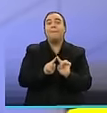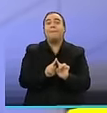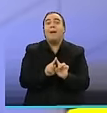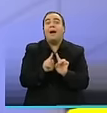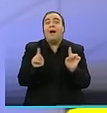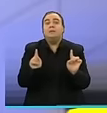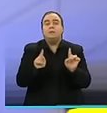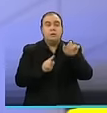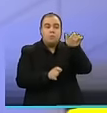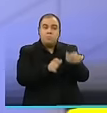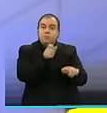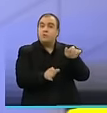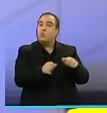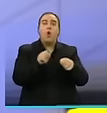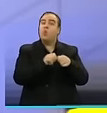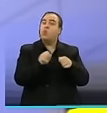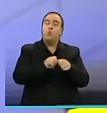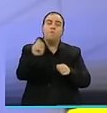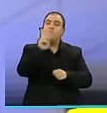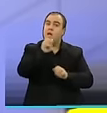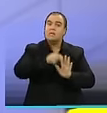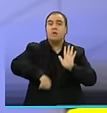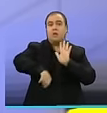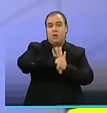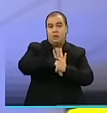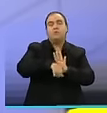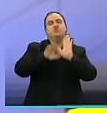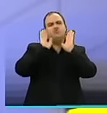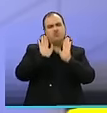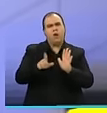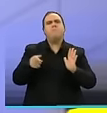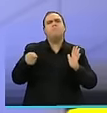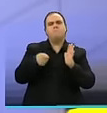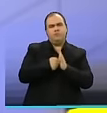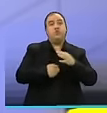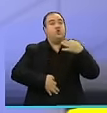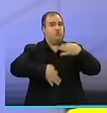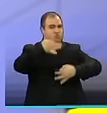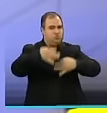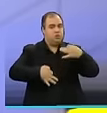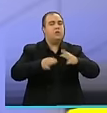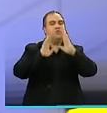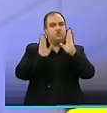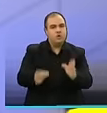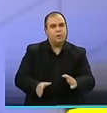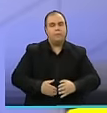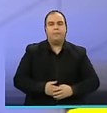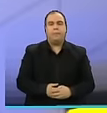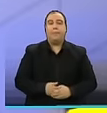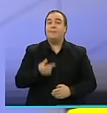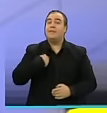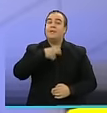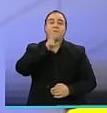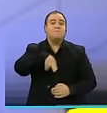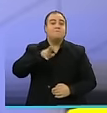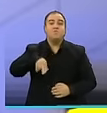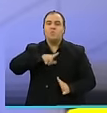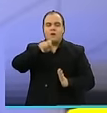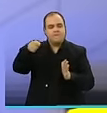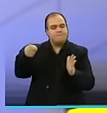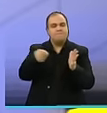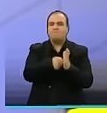sem que essas pessoas tivessem cometido. Já foi condenado pela justiça. Eu nunca tive sequer um